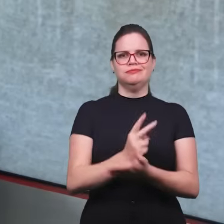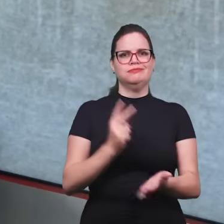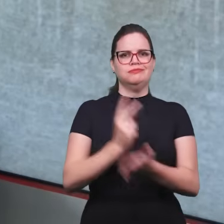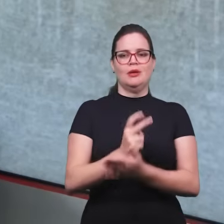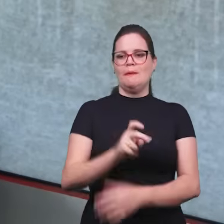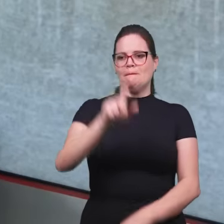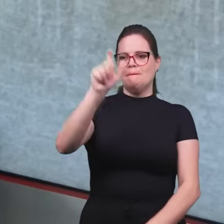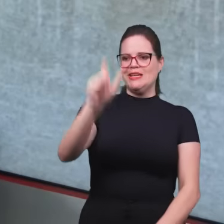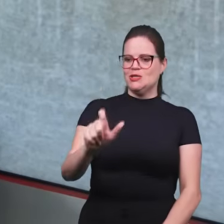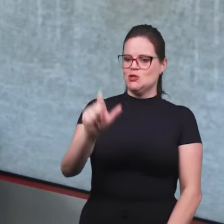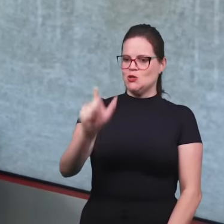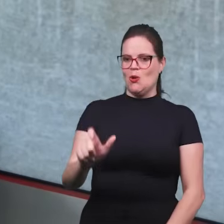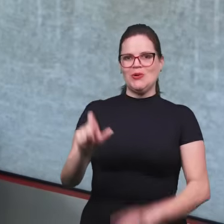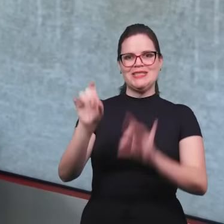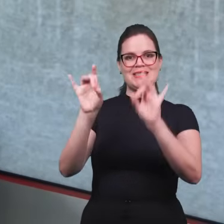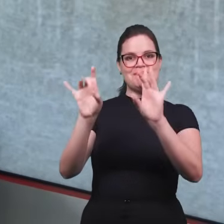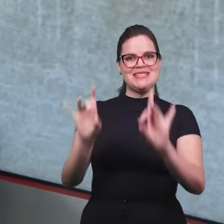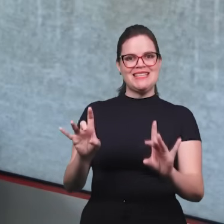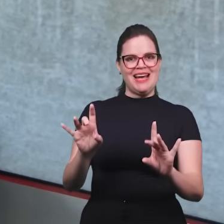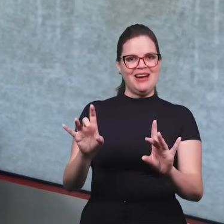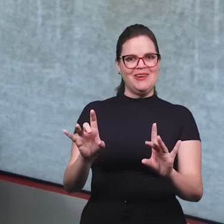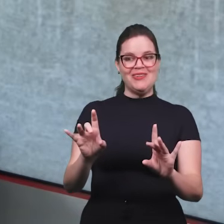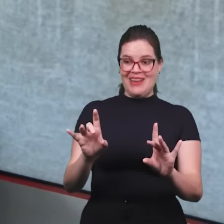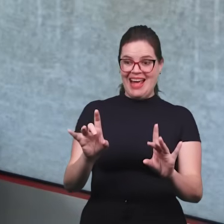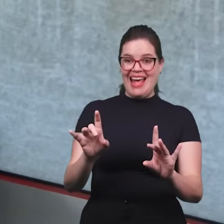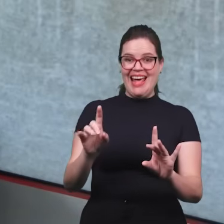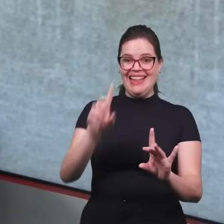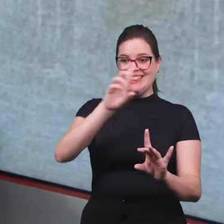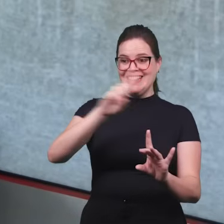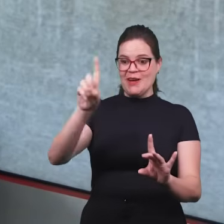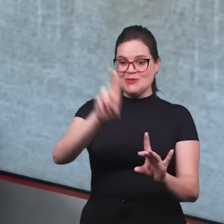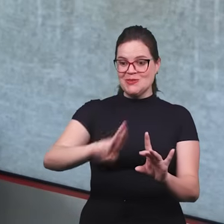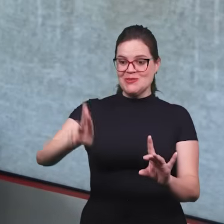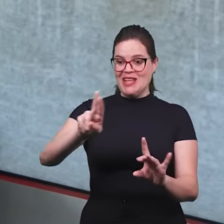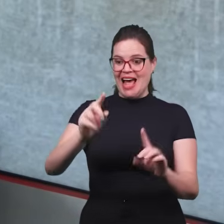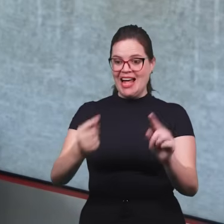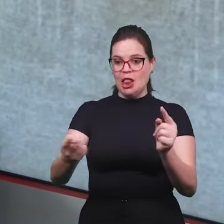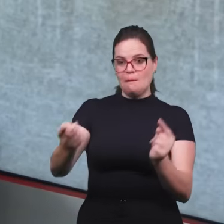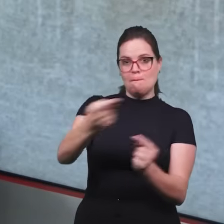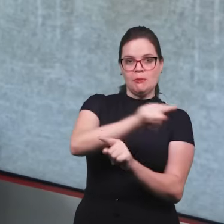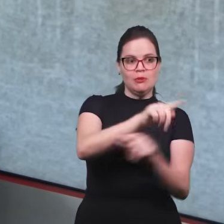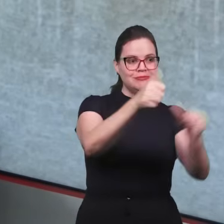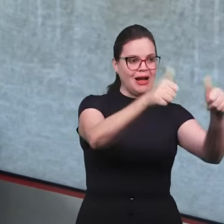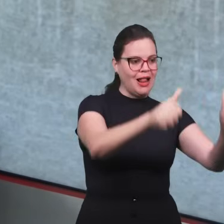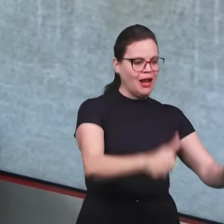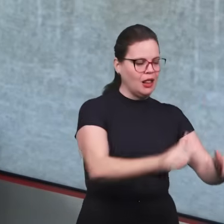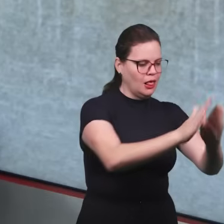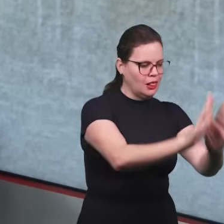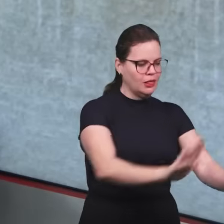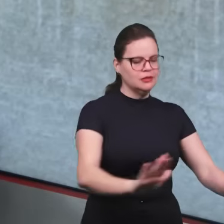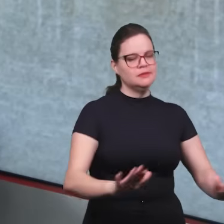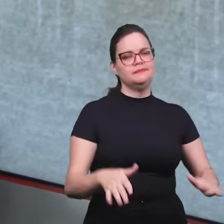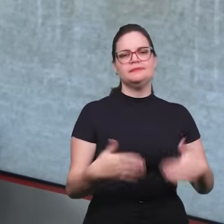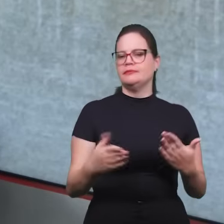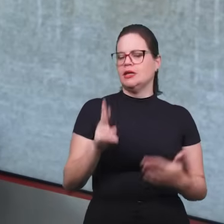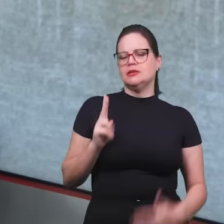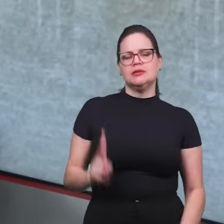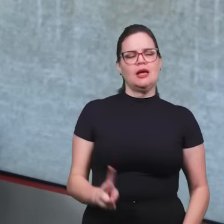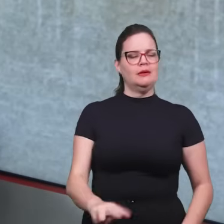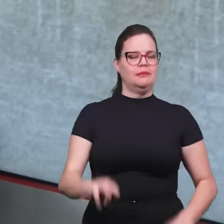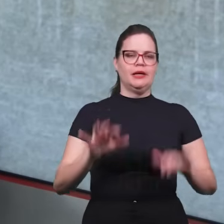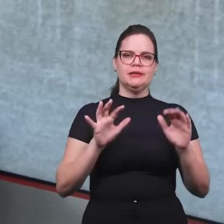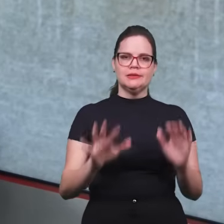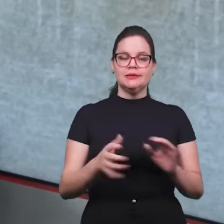é transformar pessoas que são instrumentos de Deus em objetos de devoção. O milagre aponta